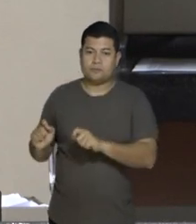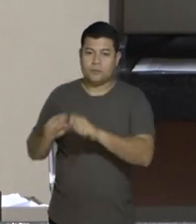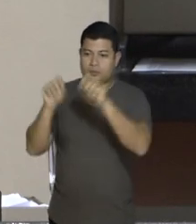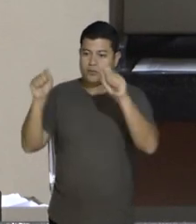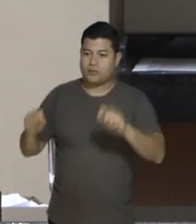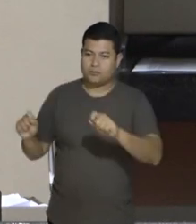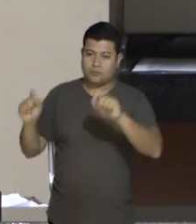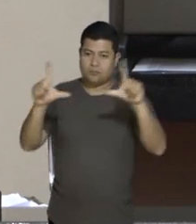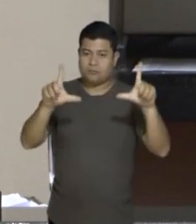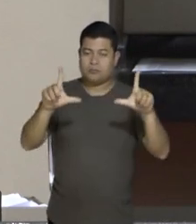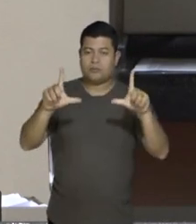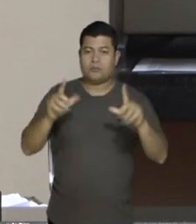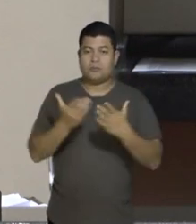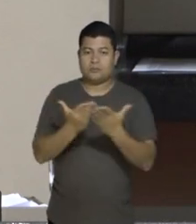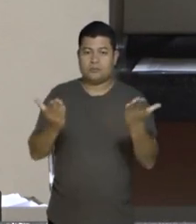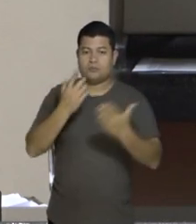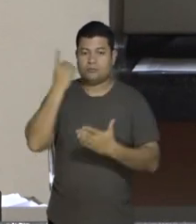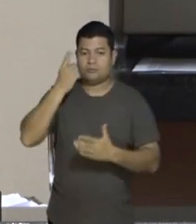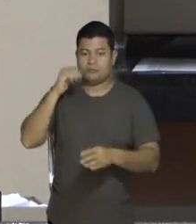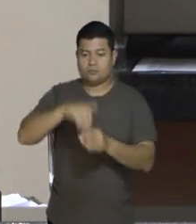possam exercer seu direito de voto.